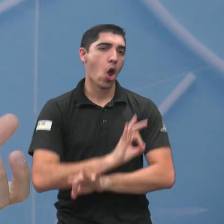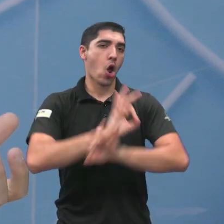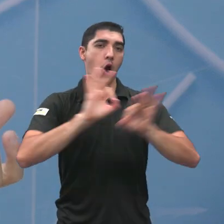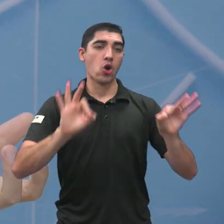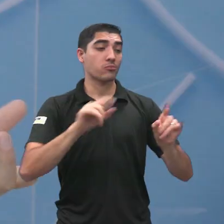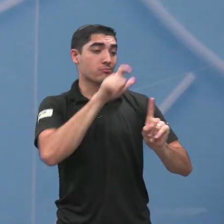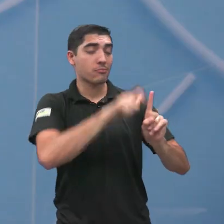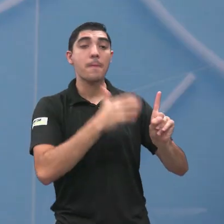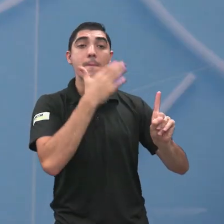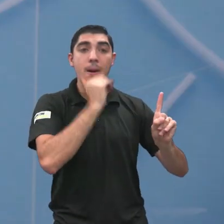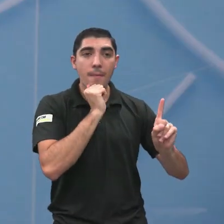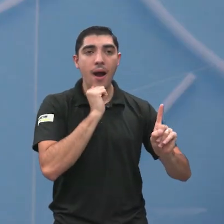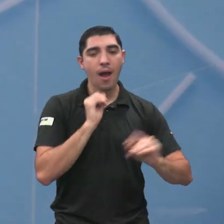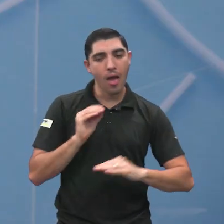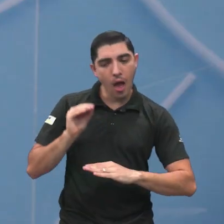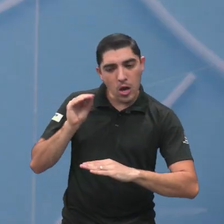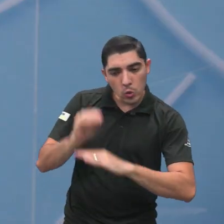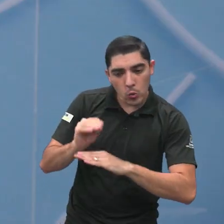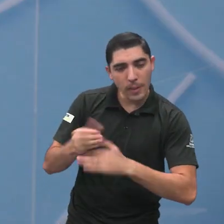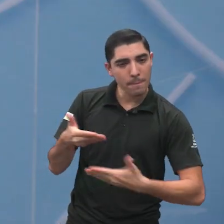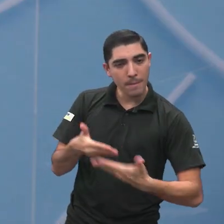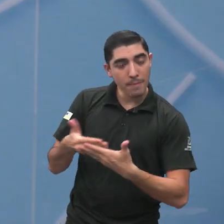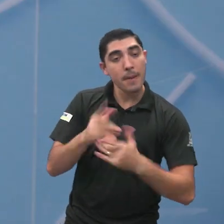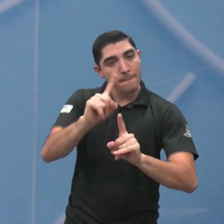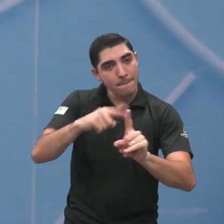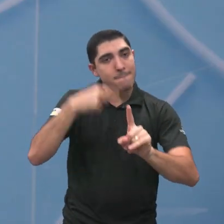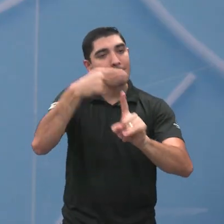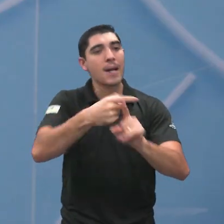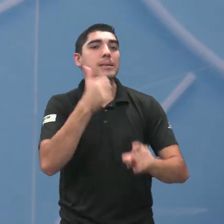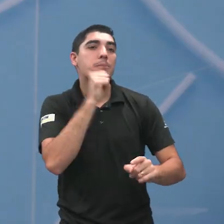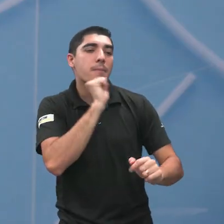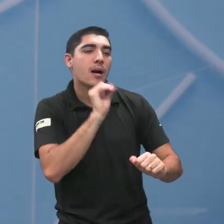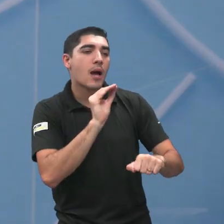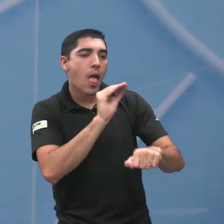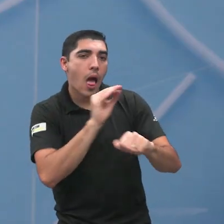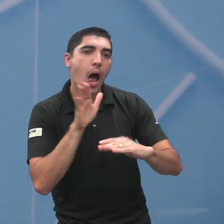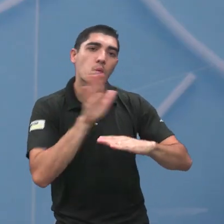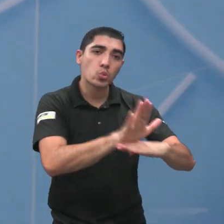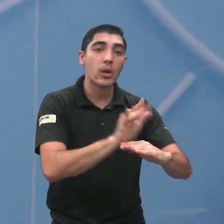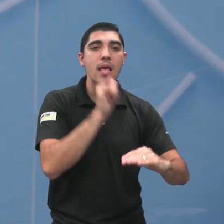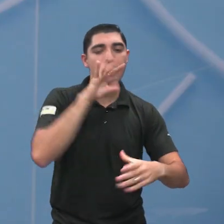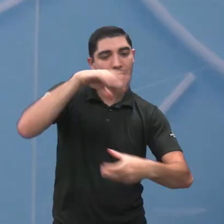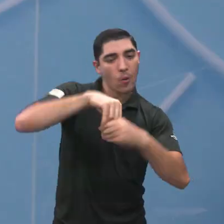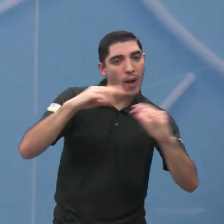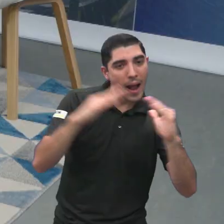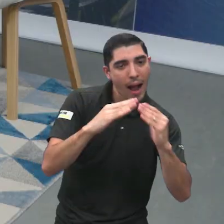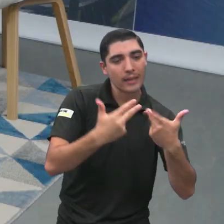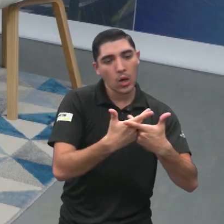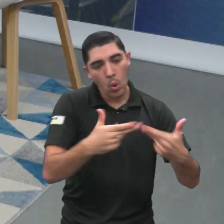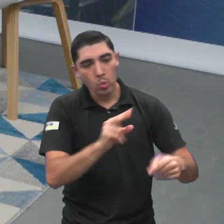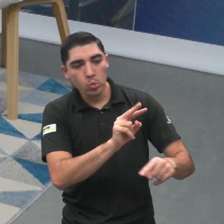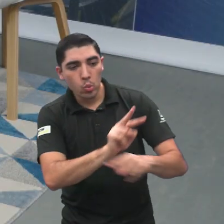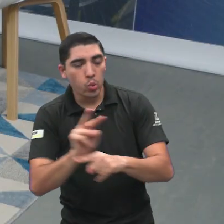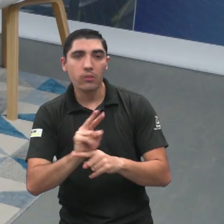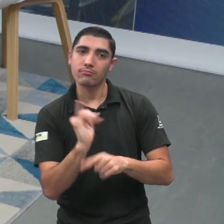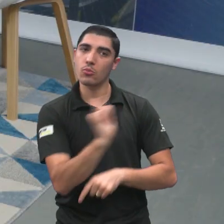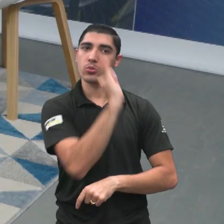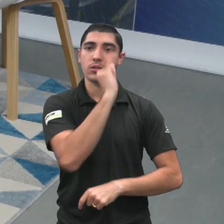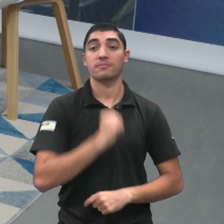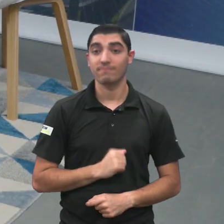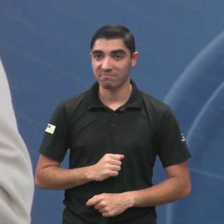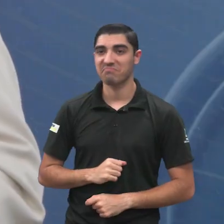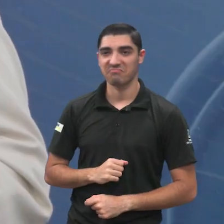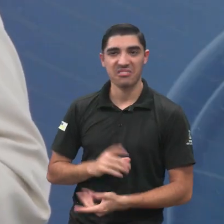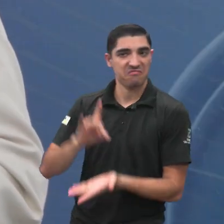ajude a mãe. Dessa forma, as tarefas domésticas, elas vão sendo administradas de uma forma mais tranquila. Muito bem colocado, Fernando. Olha